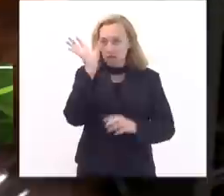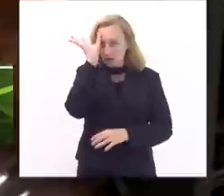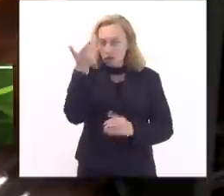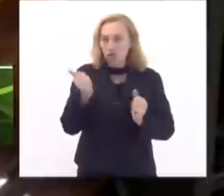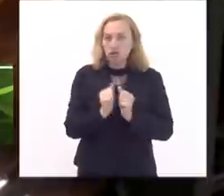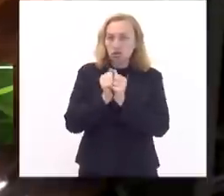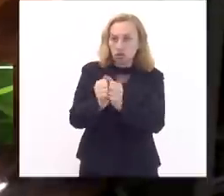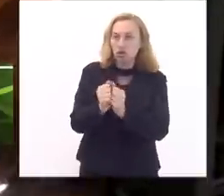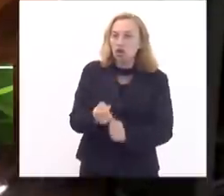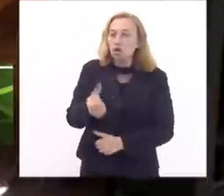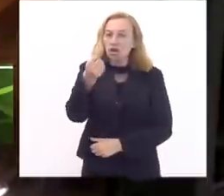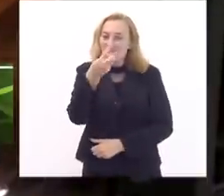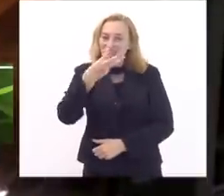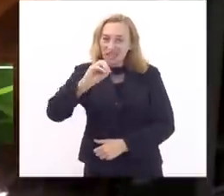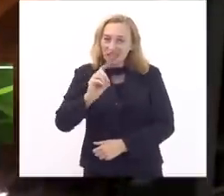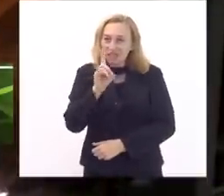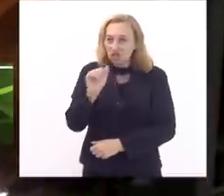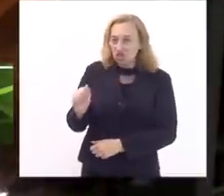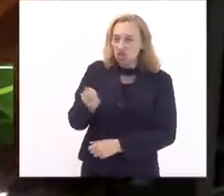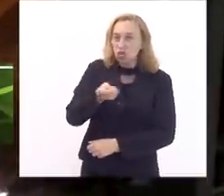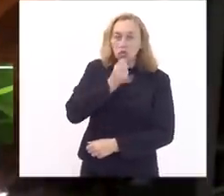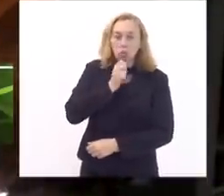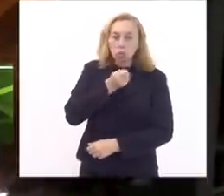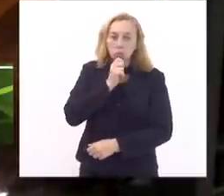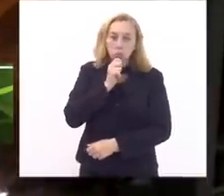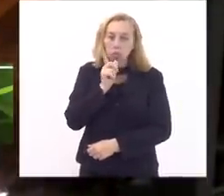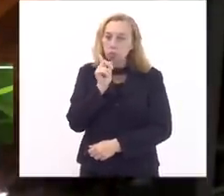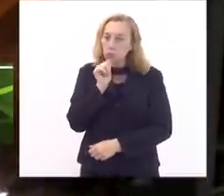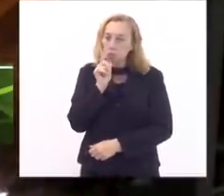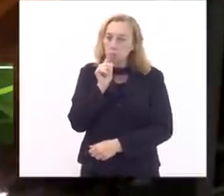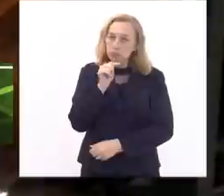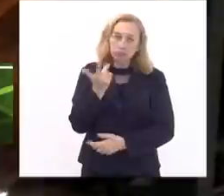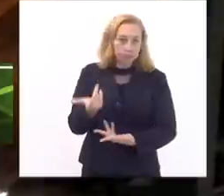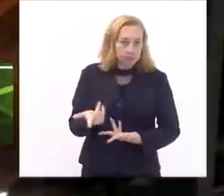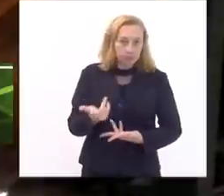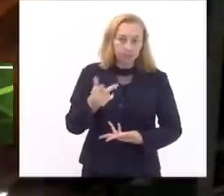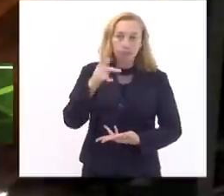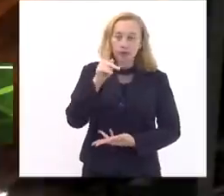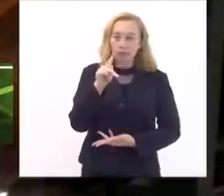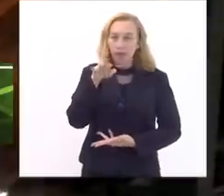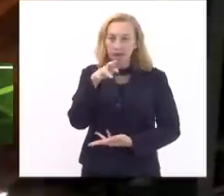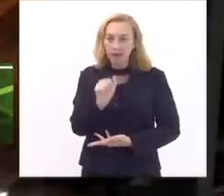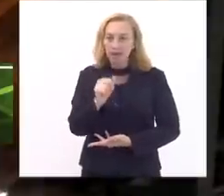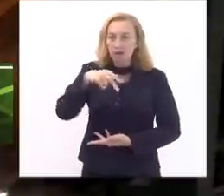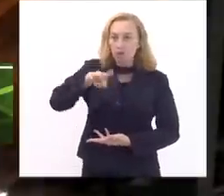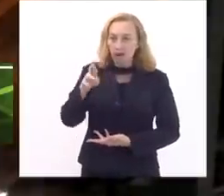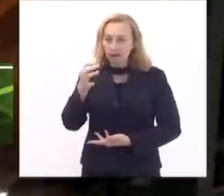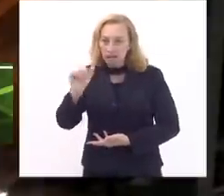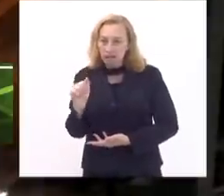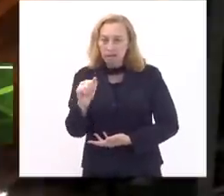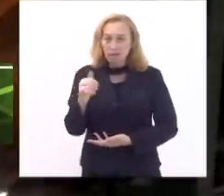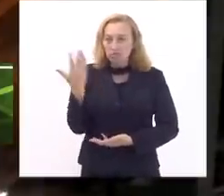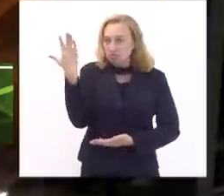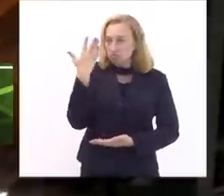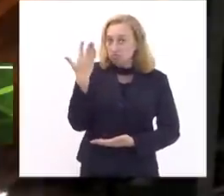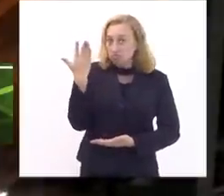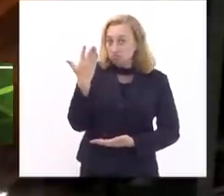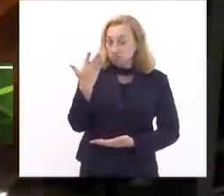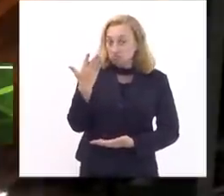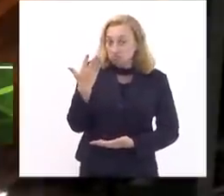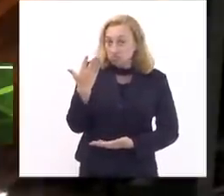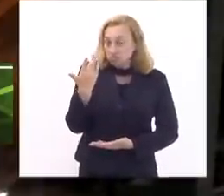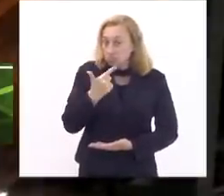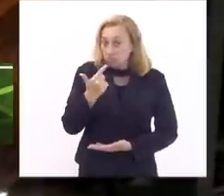Há quase 30 dias, deputada Marta Rocha, moradores de Pedra de Guaratiba não vêm água. Não vêm água.